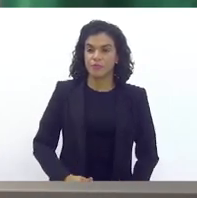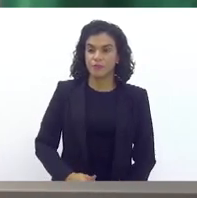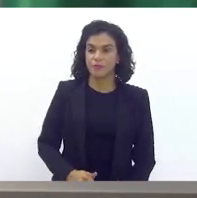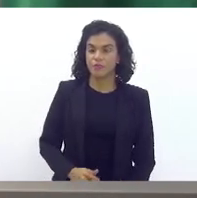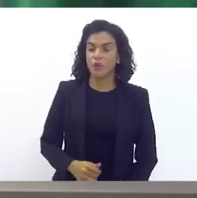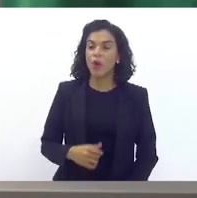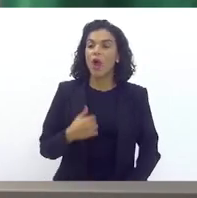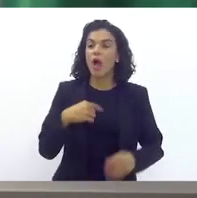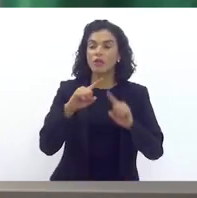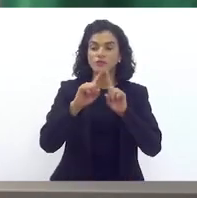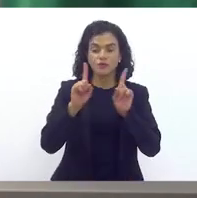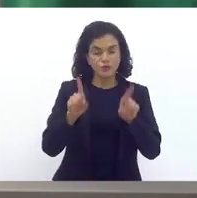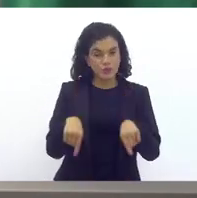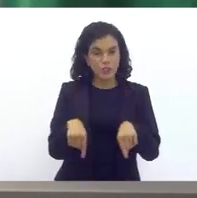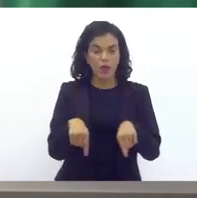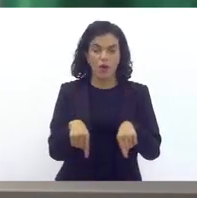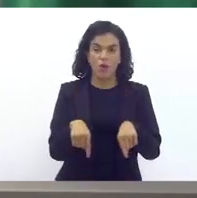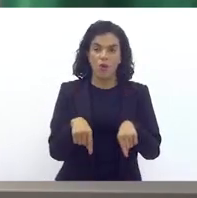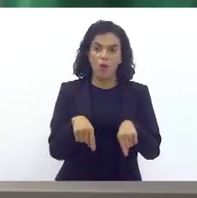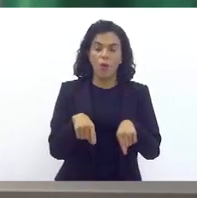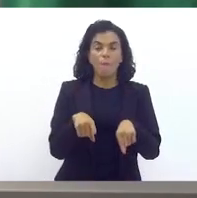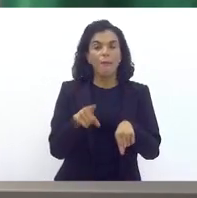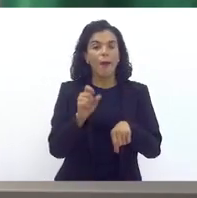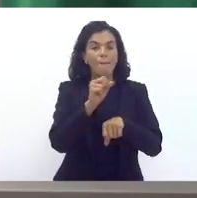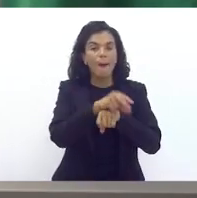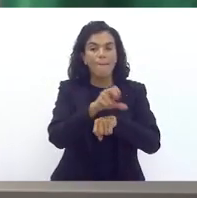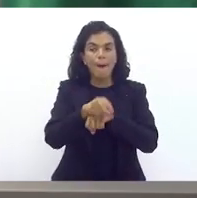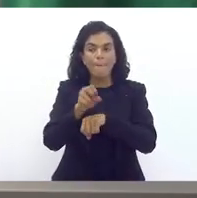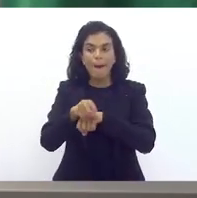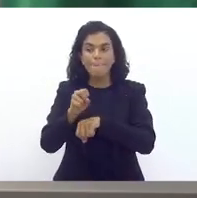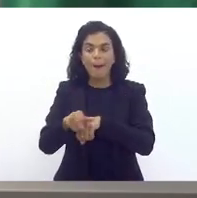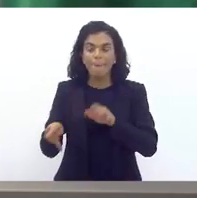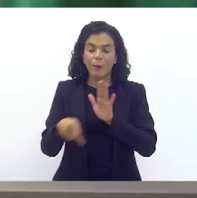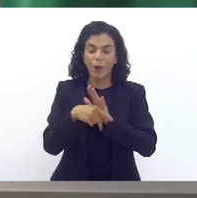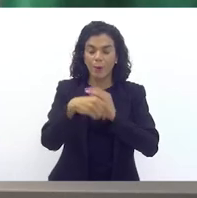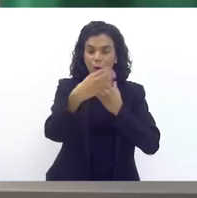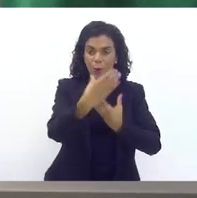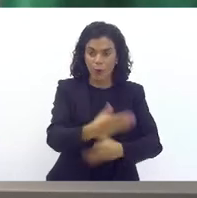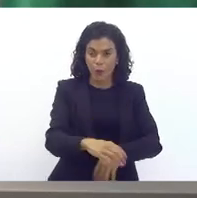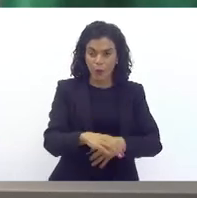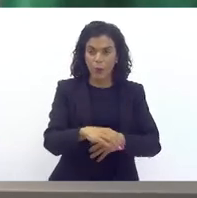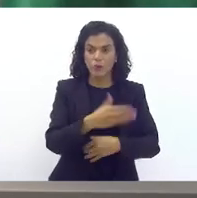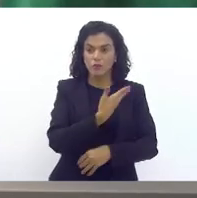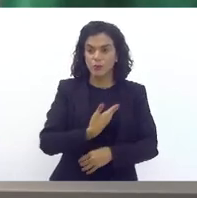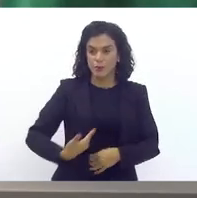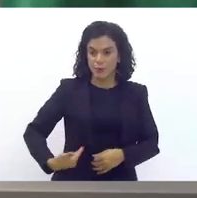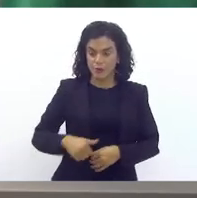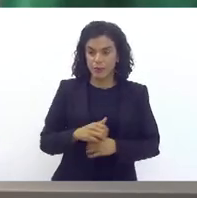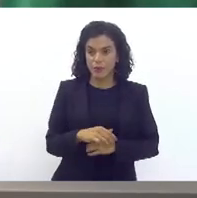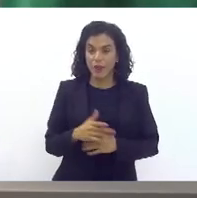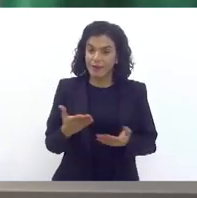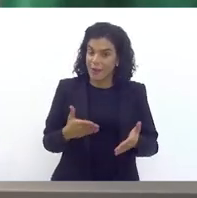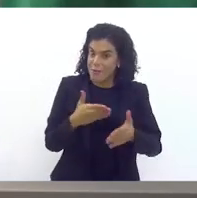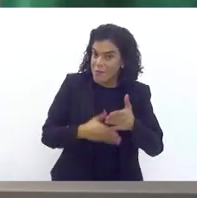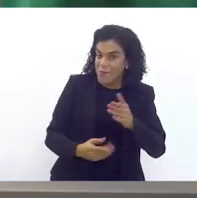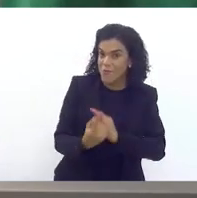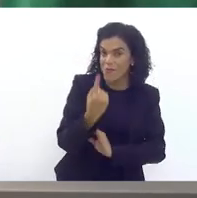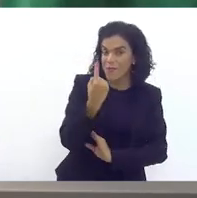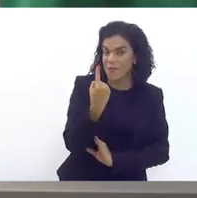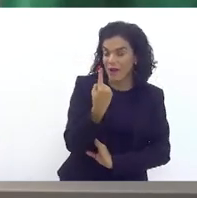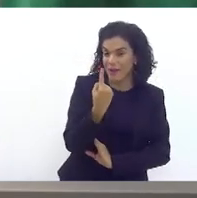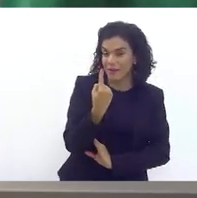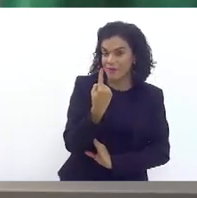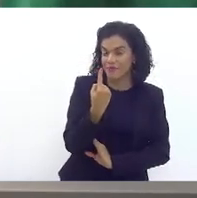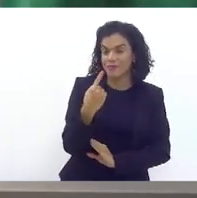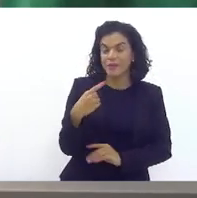Os cargos previstos a serem preenchidos por concurso público. E aí nós esbarramos numa questão,